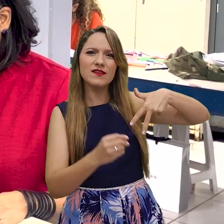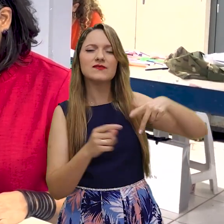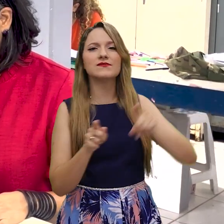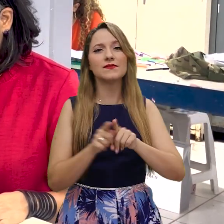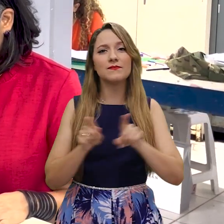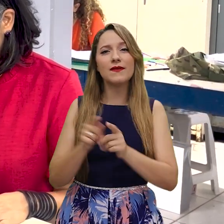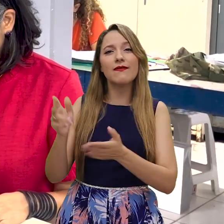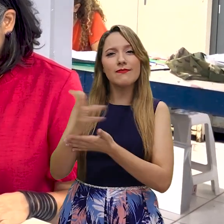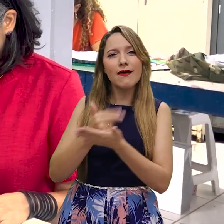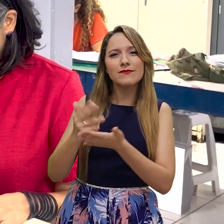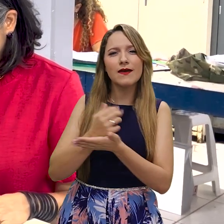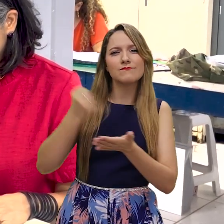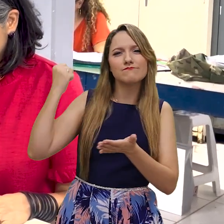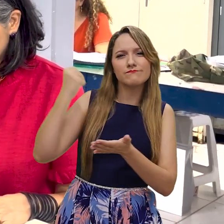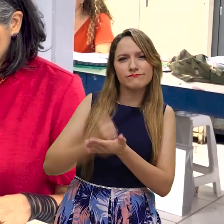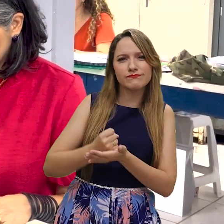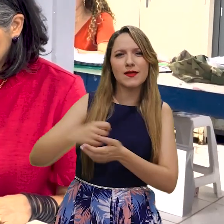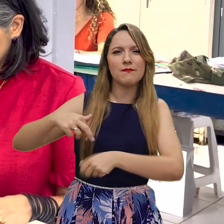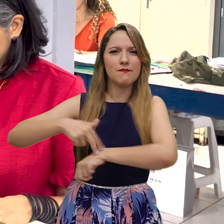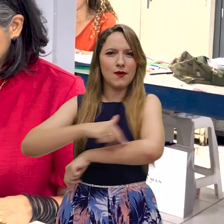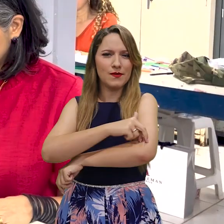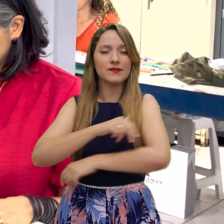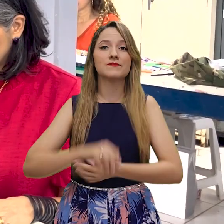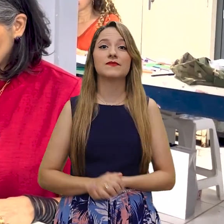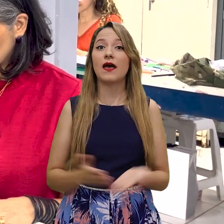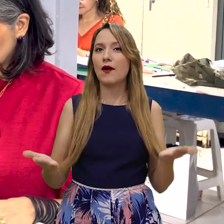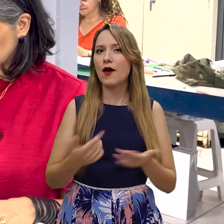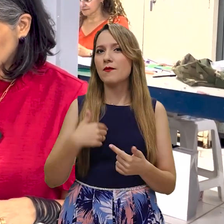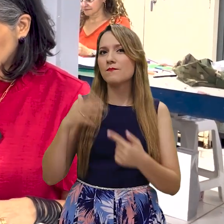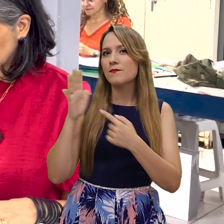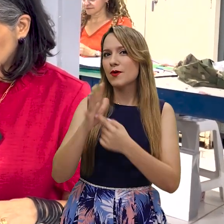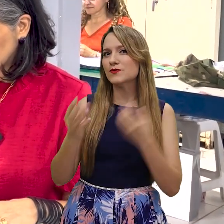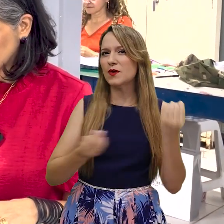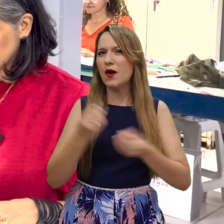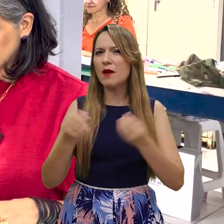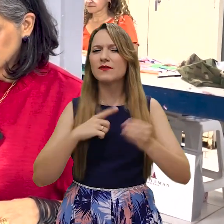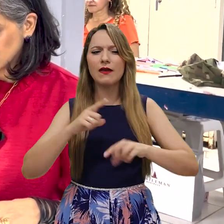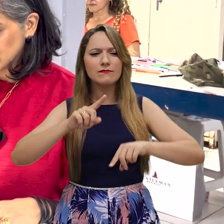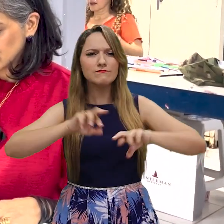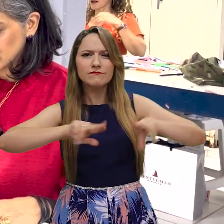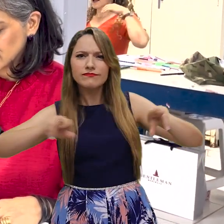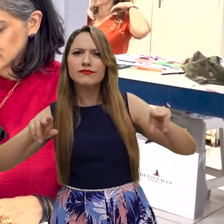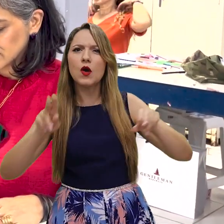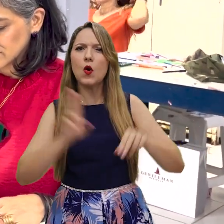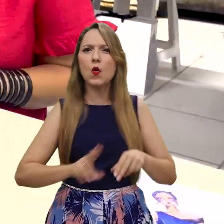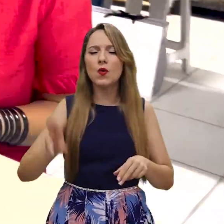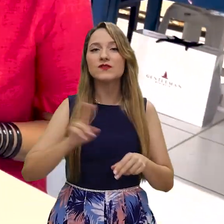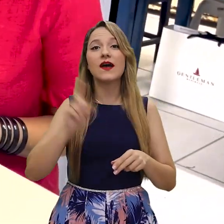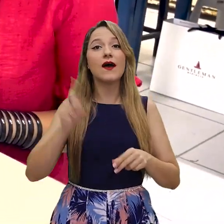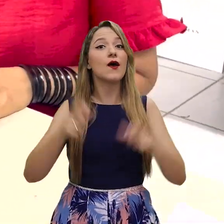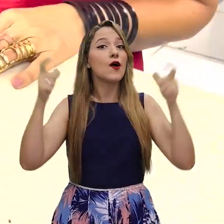viemos conhecer a turma de desenho de moda estilizado, que fica aqui, no Centro Livre de Artes.